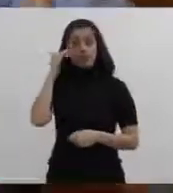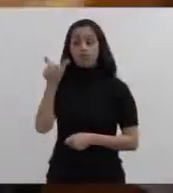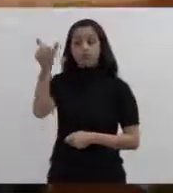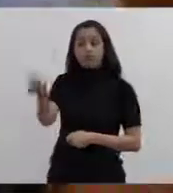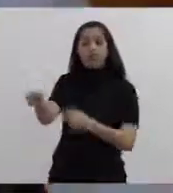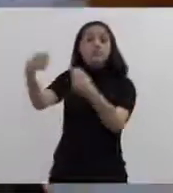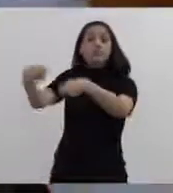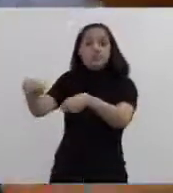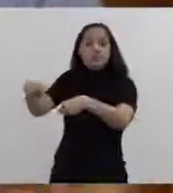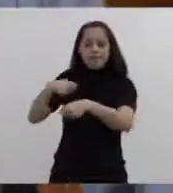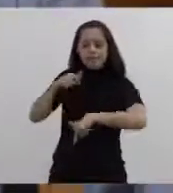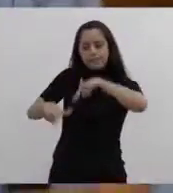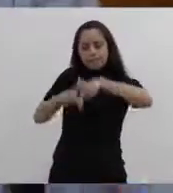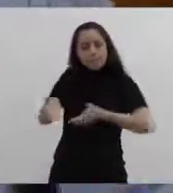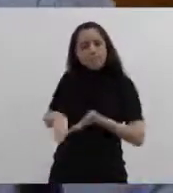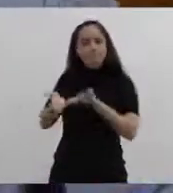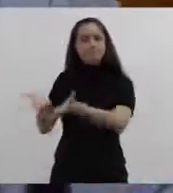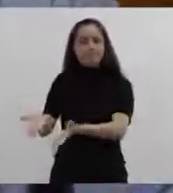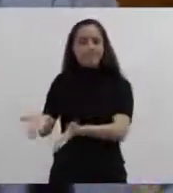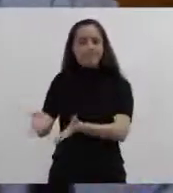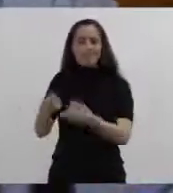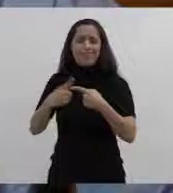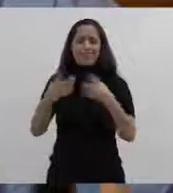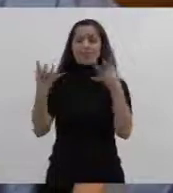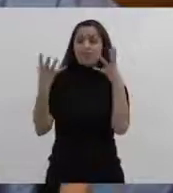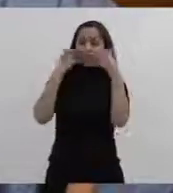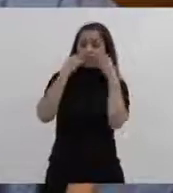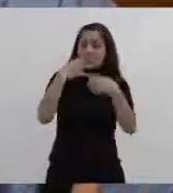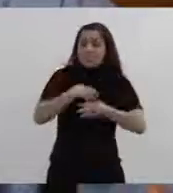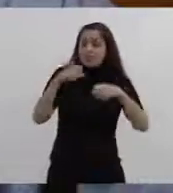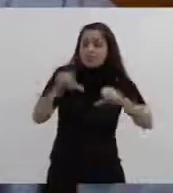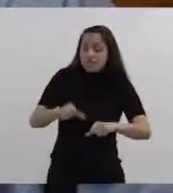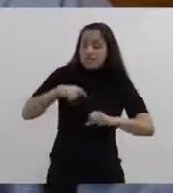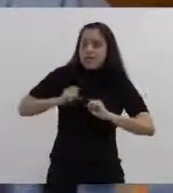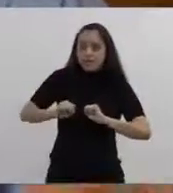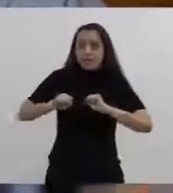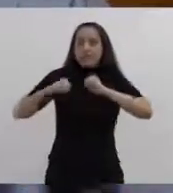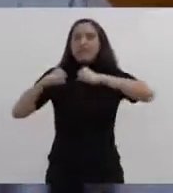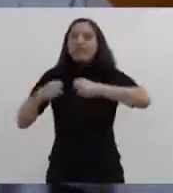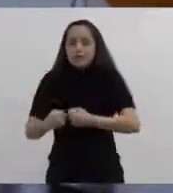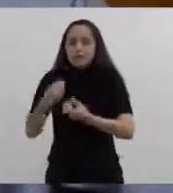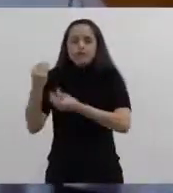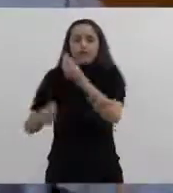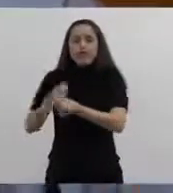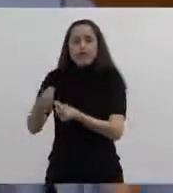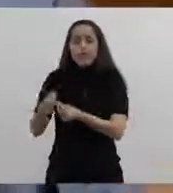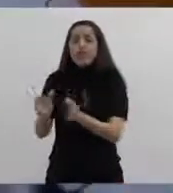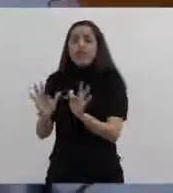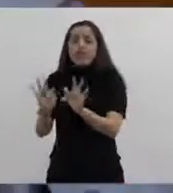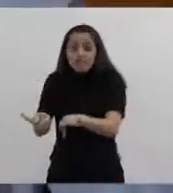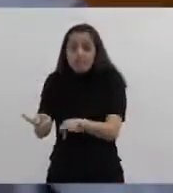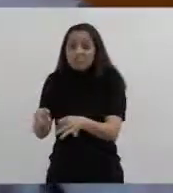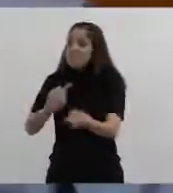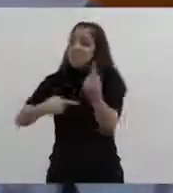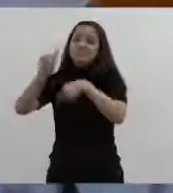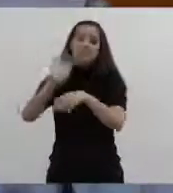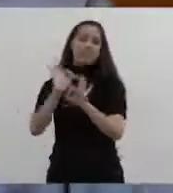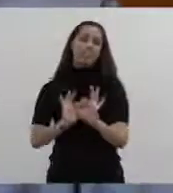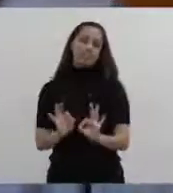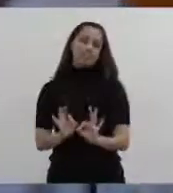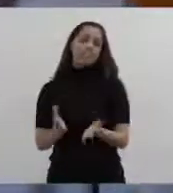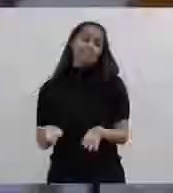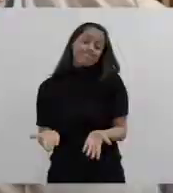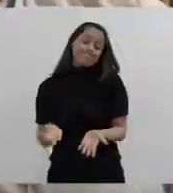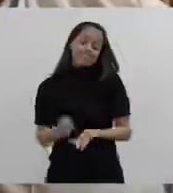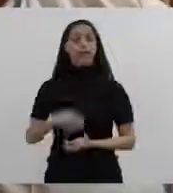é, entender o que o outro precisa e trabalhar para isso. Porque não há frustração maior para alguém que esteja fazendo um enorme